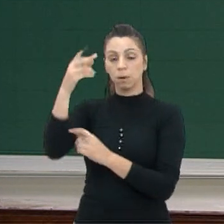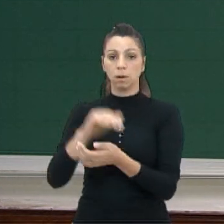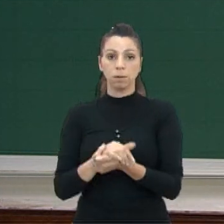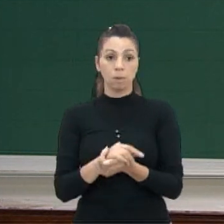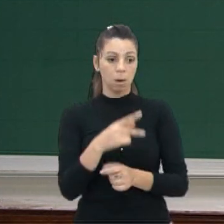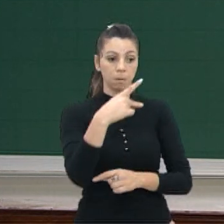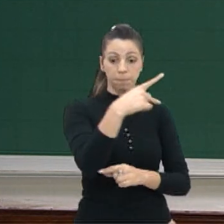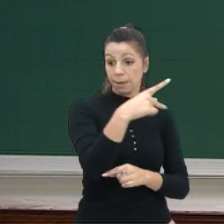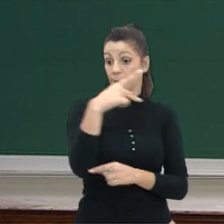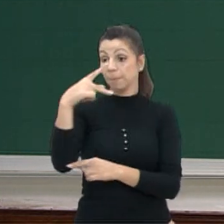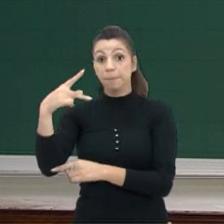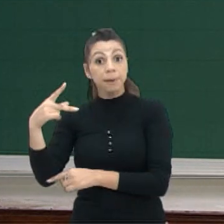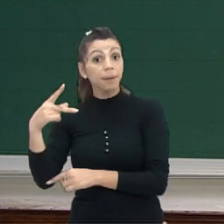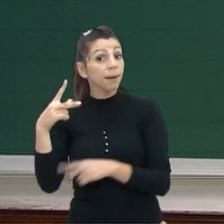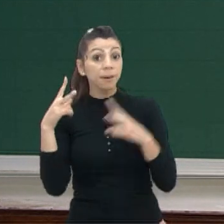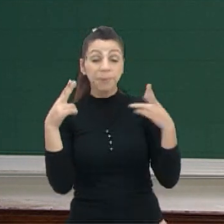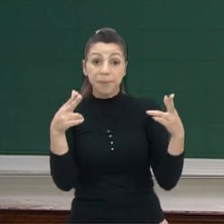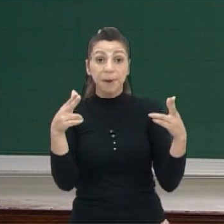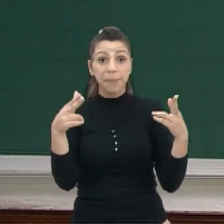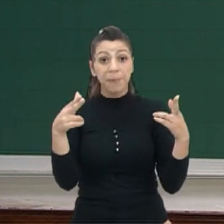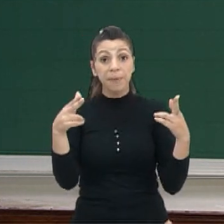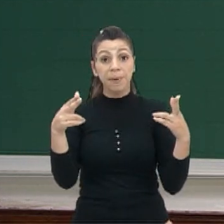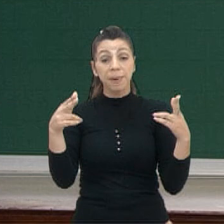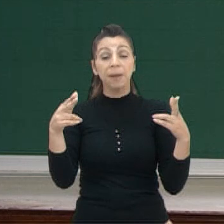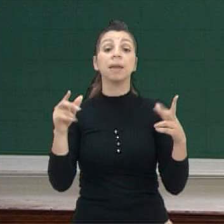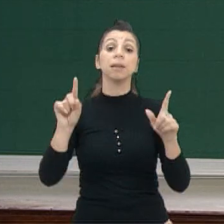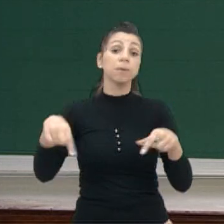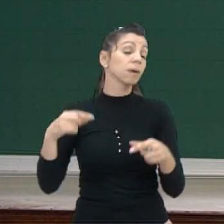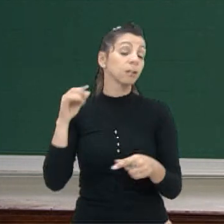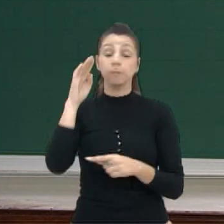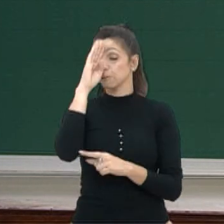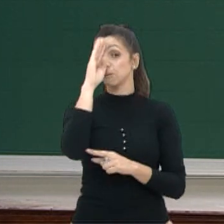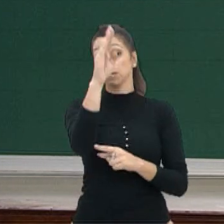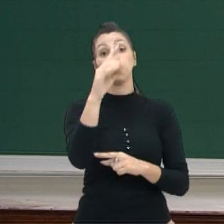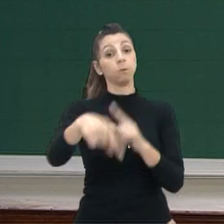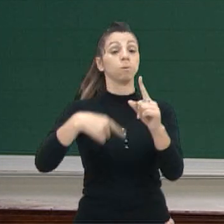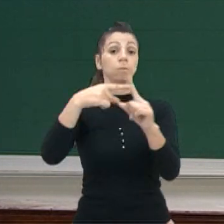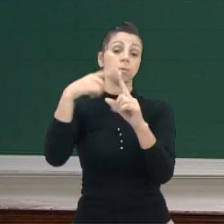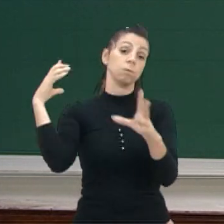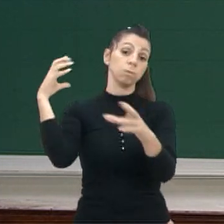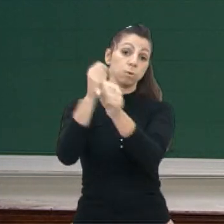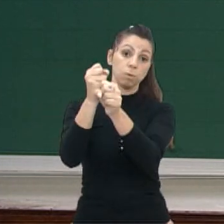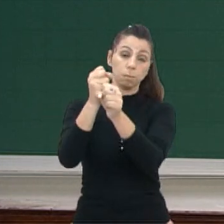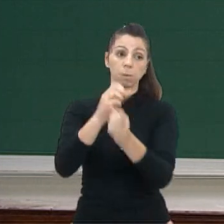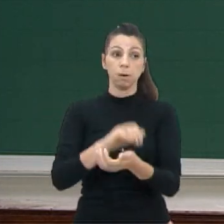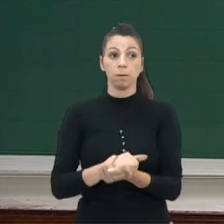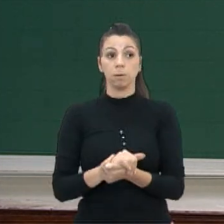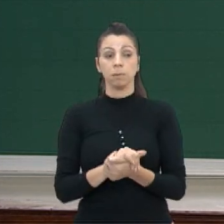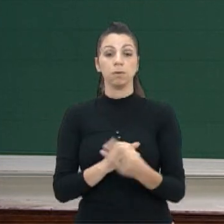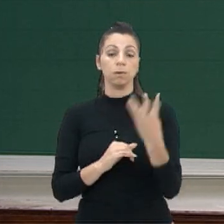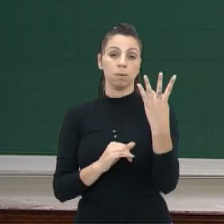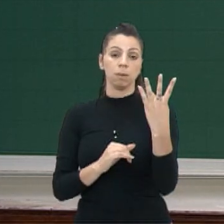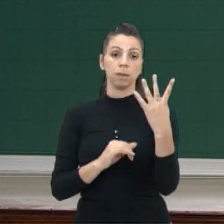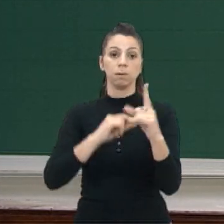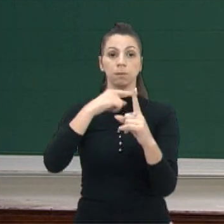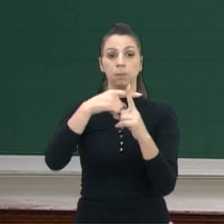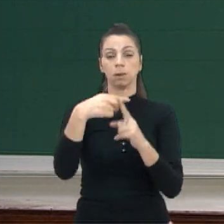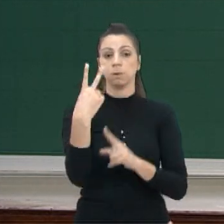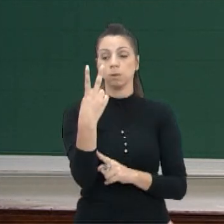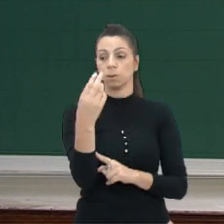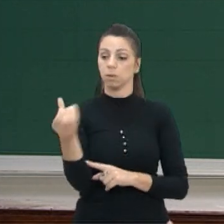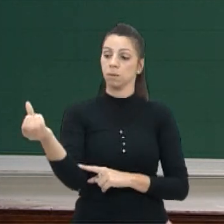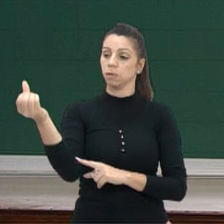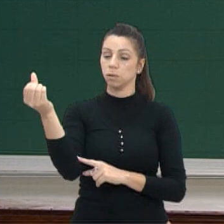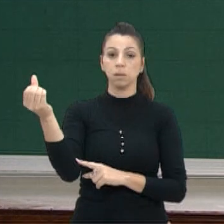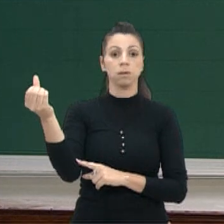mesma nos dois monômios. Então, é só repetir e fazer essa conta direto, até onde nós vimos, né? 4 mais 2, 6.